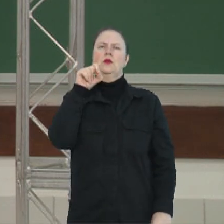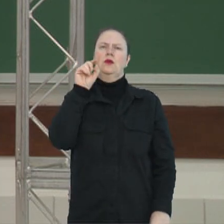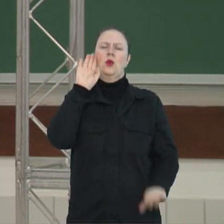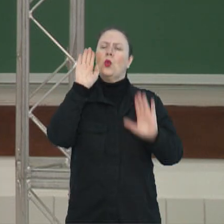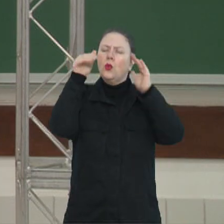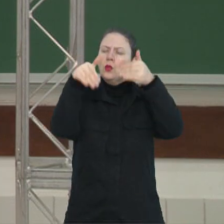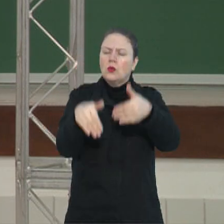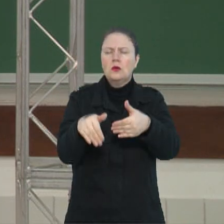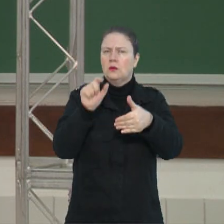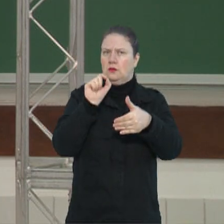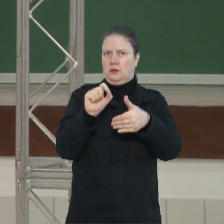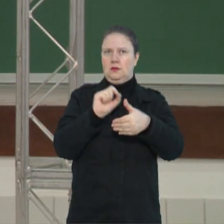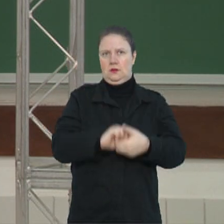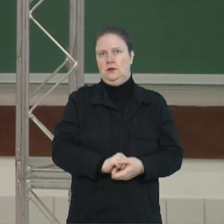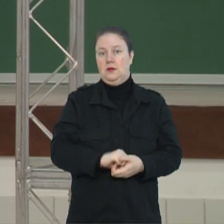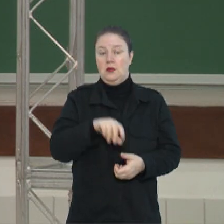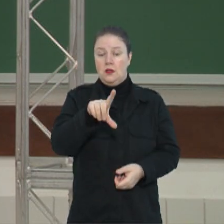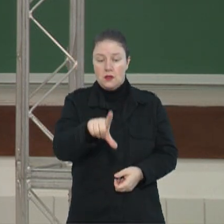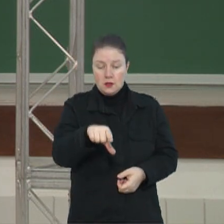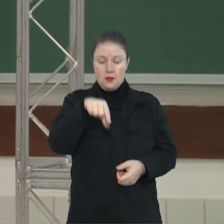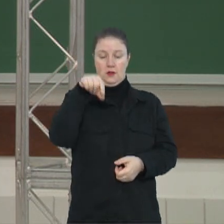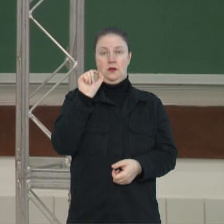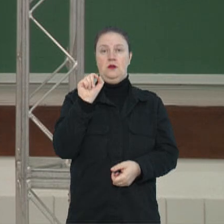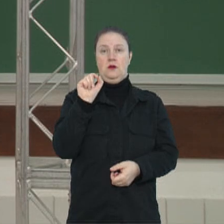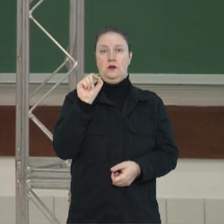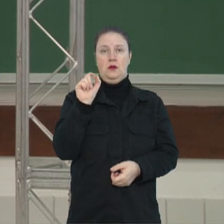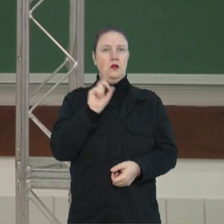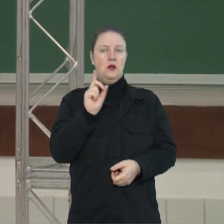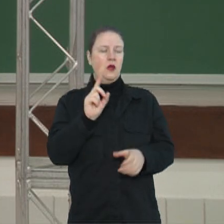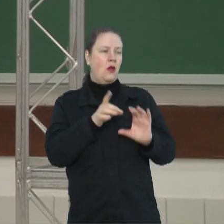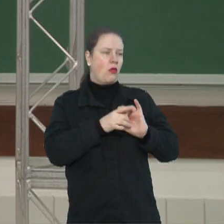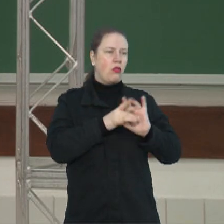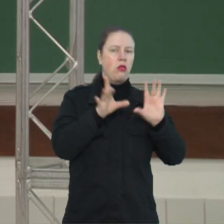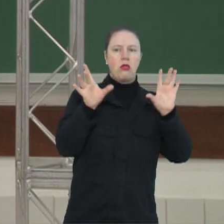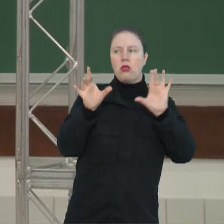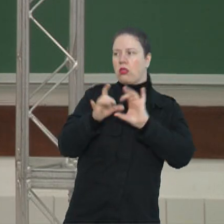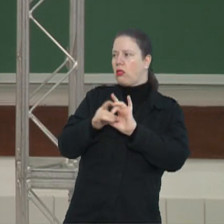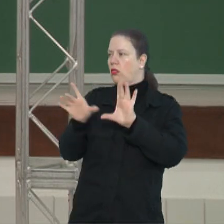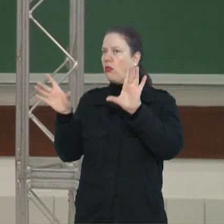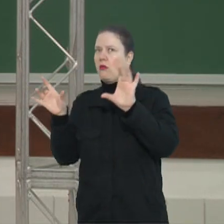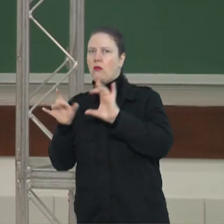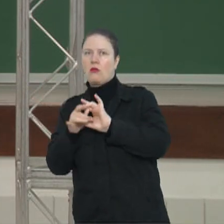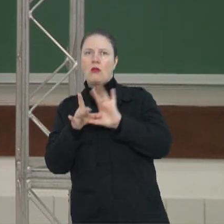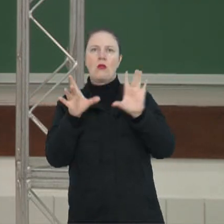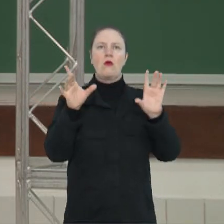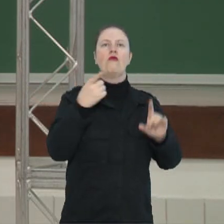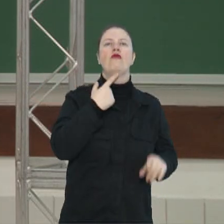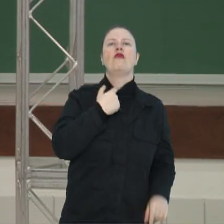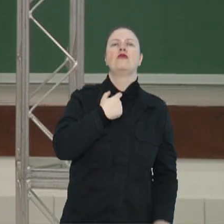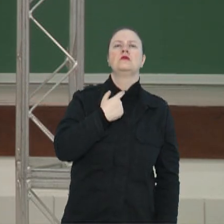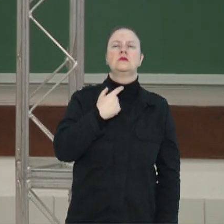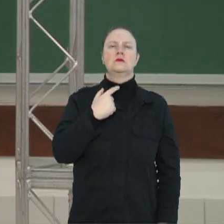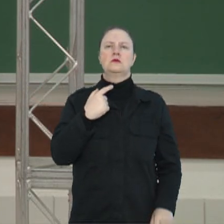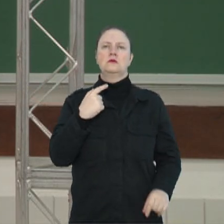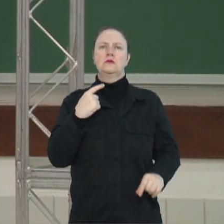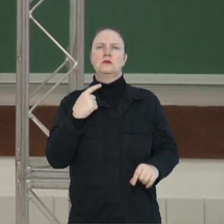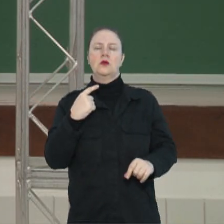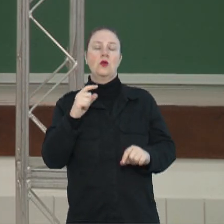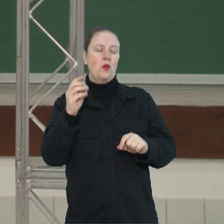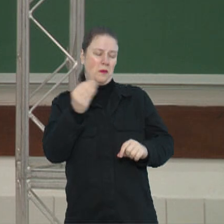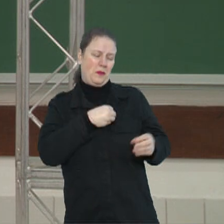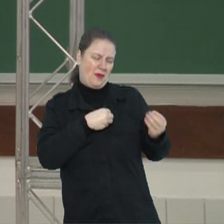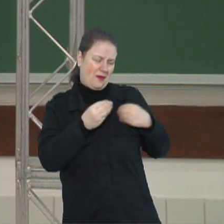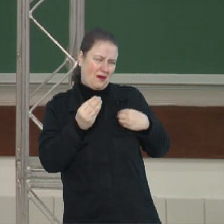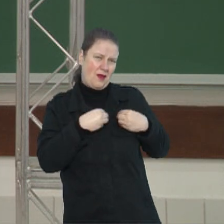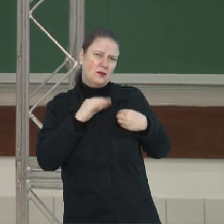você escolher, não se deixar levar para essa vontade, né, do desejo, do pecado, que, né, já acompanha a